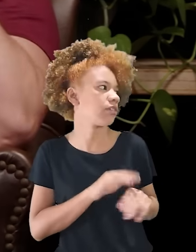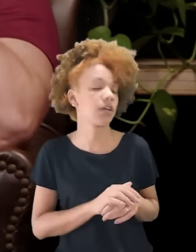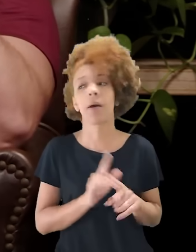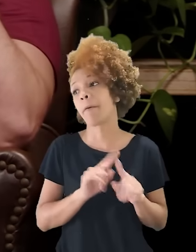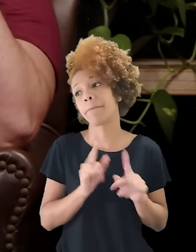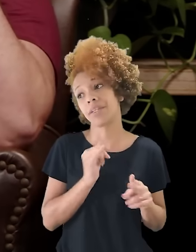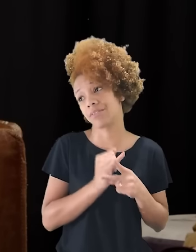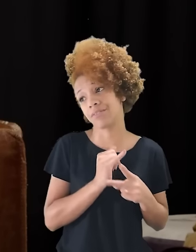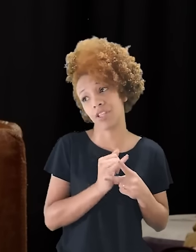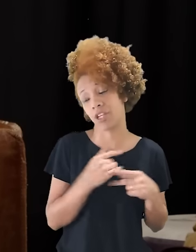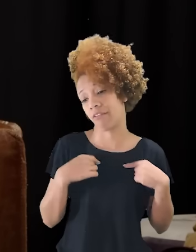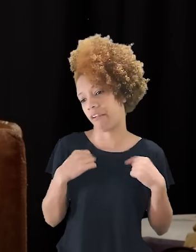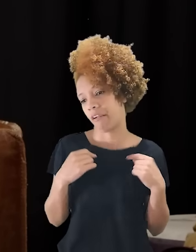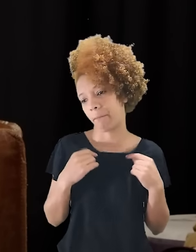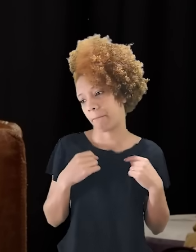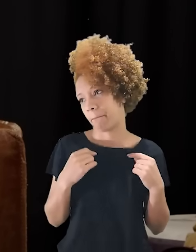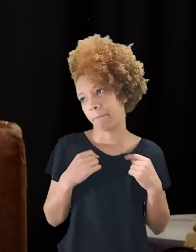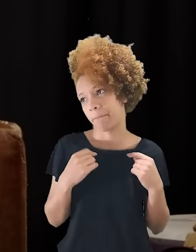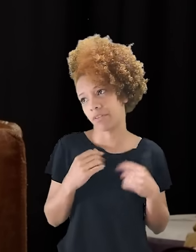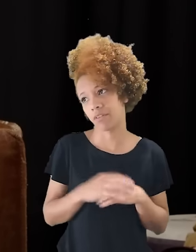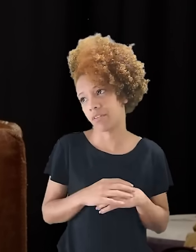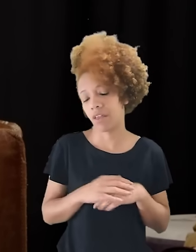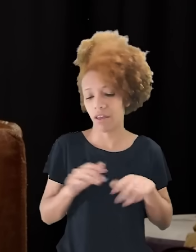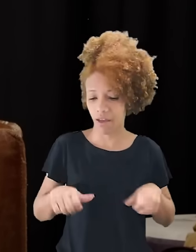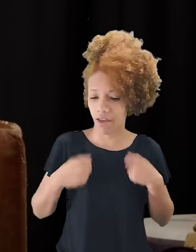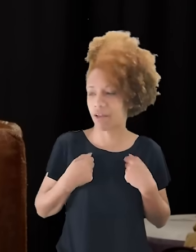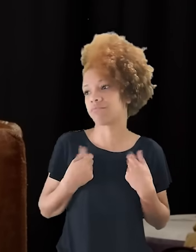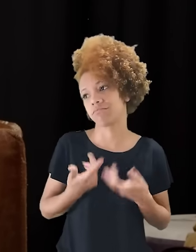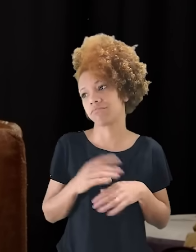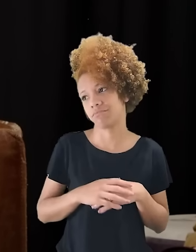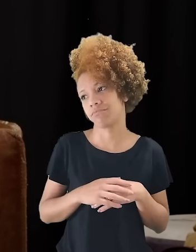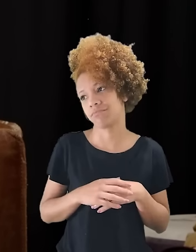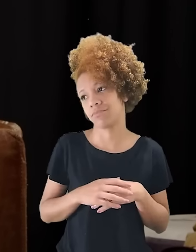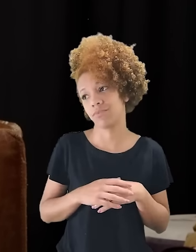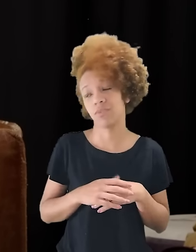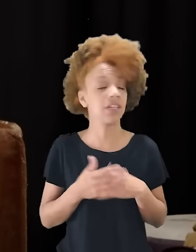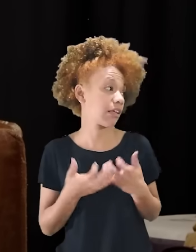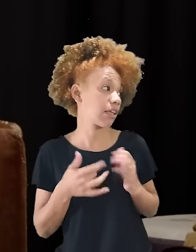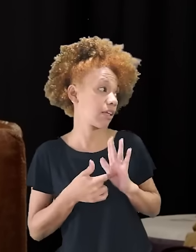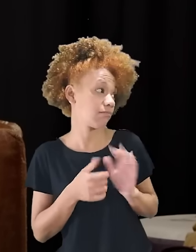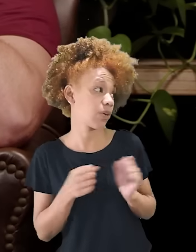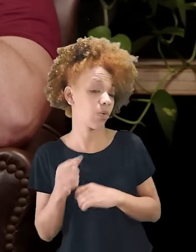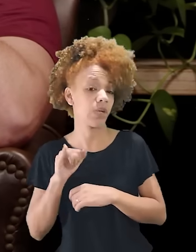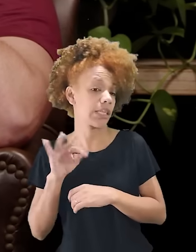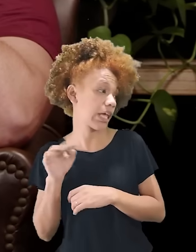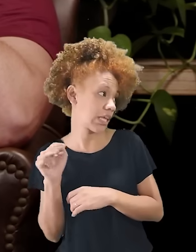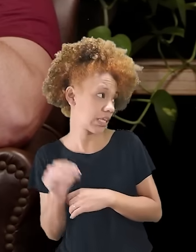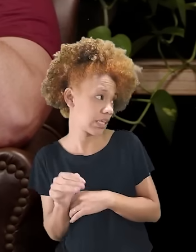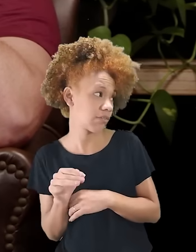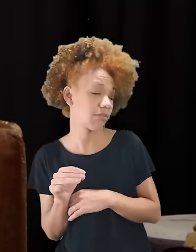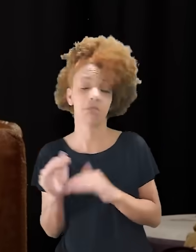as roupas são diferentes é no itain é todo mundo de camisa né calça social cinto quer mostrar um poder